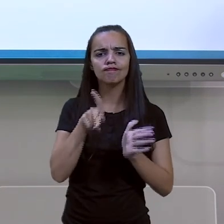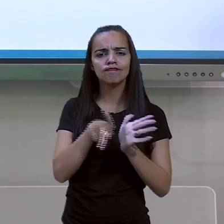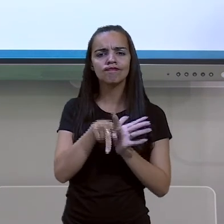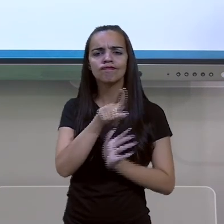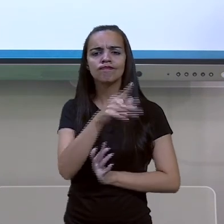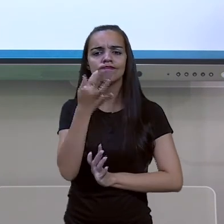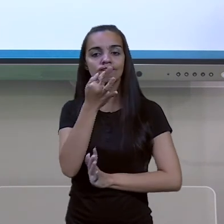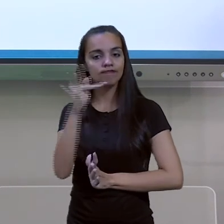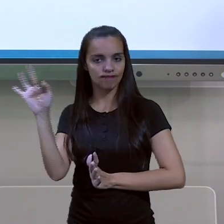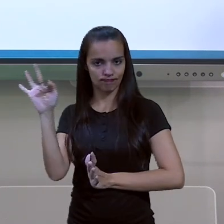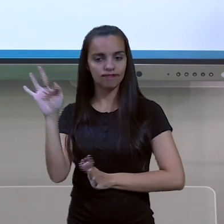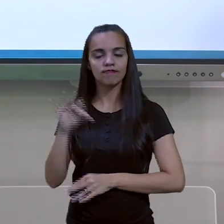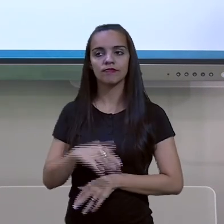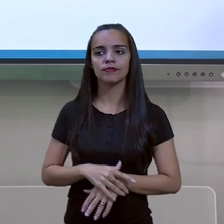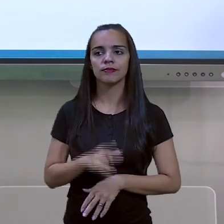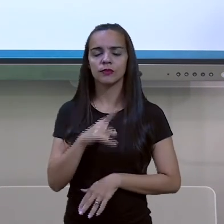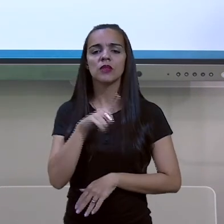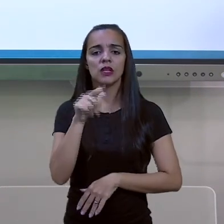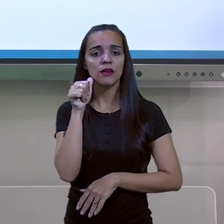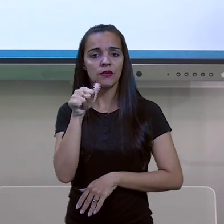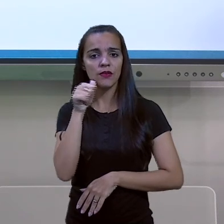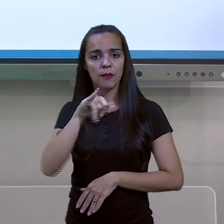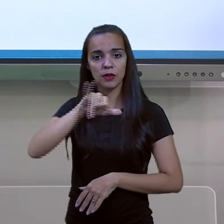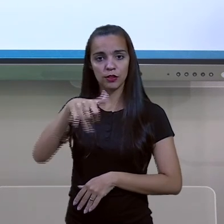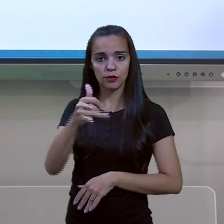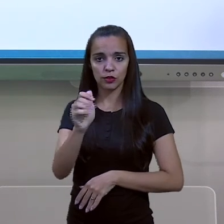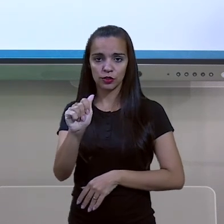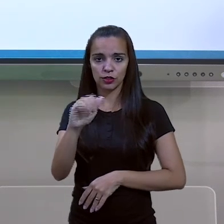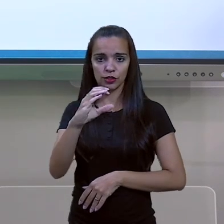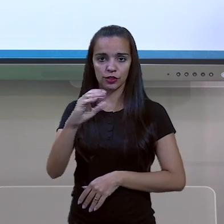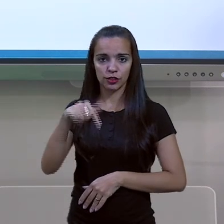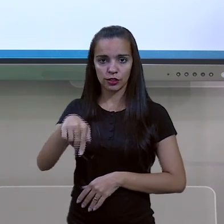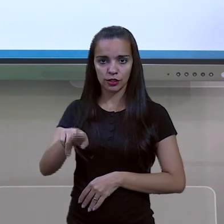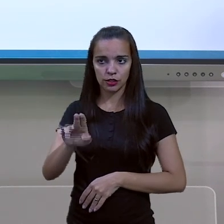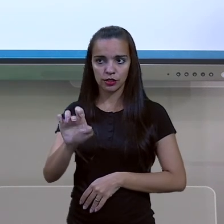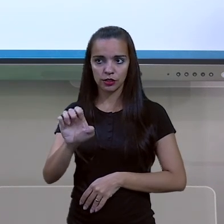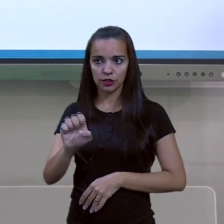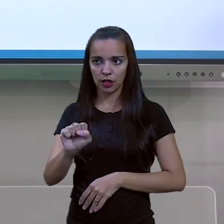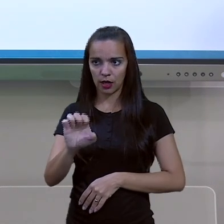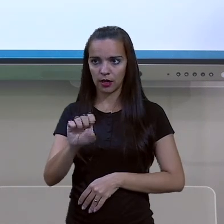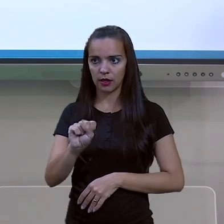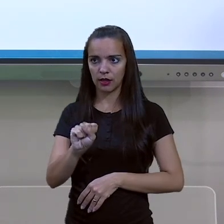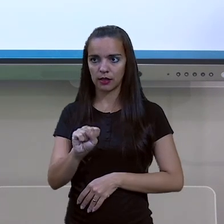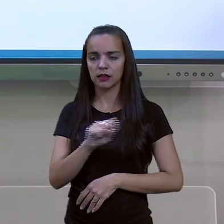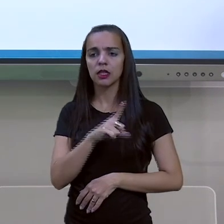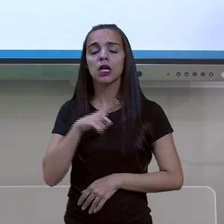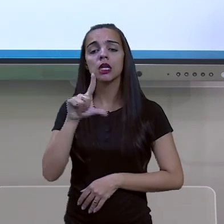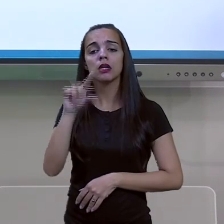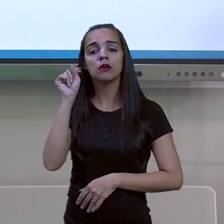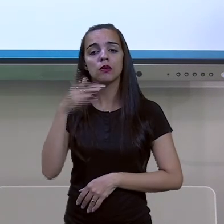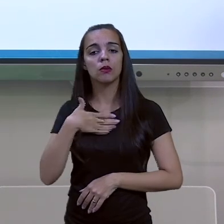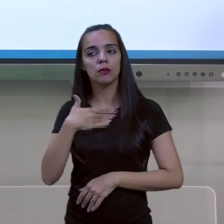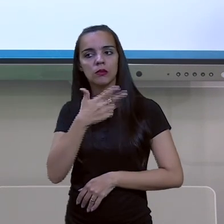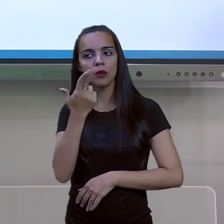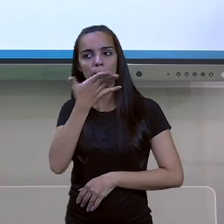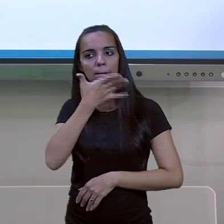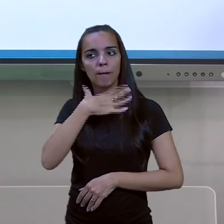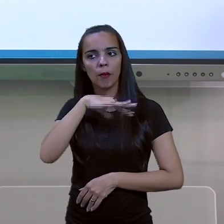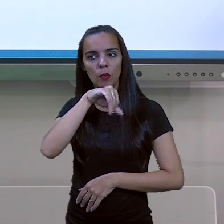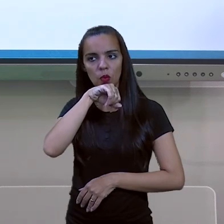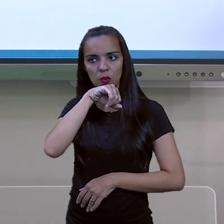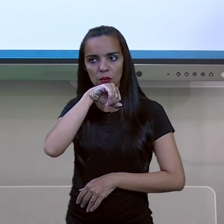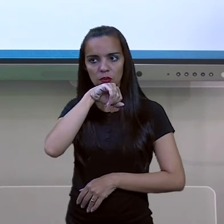francesa, é o feminino de Jacques. Quem escolheu o meu nome foi meu pai. O meu pai